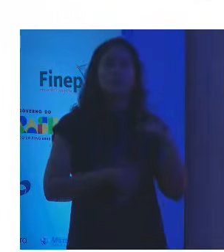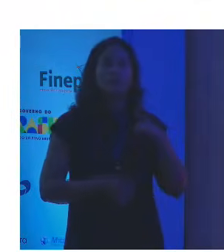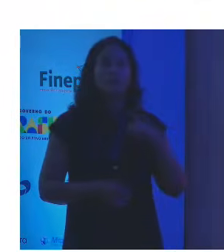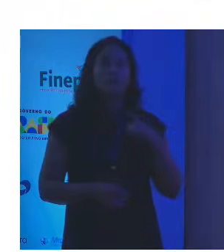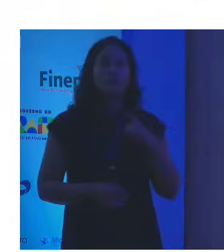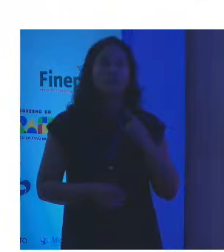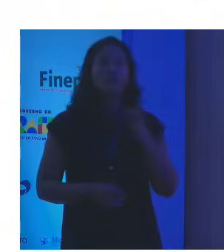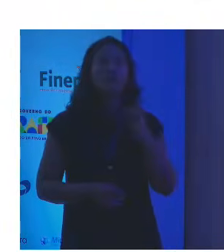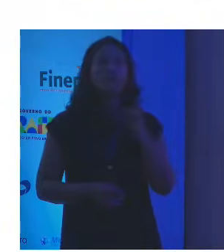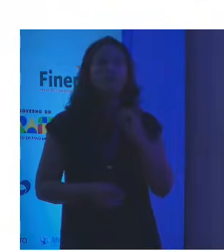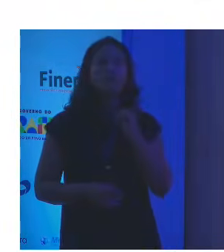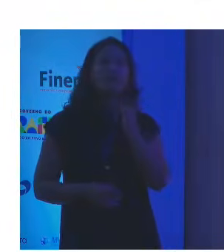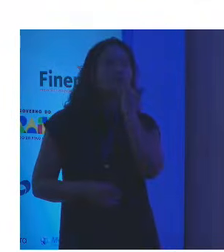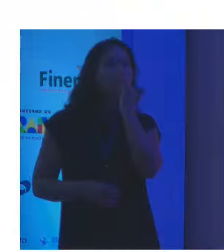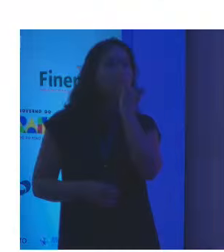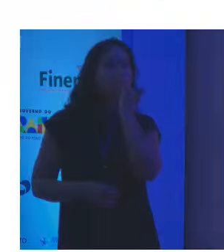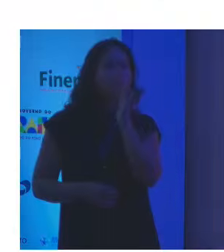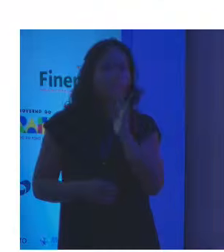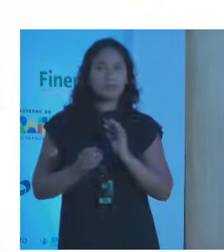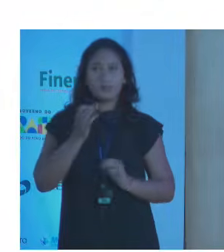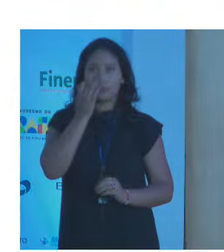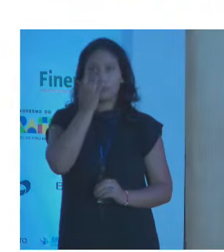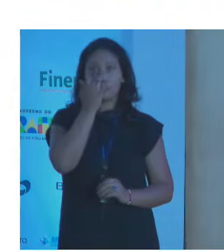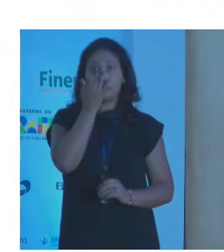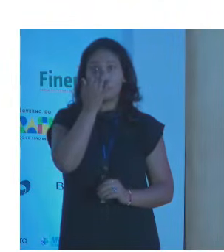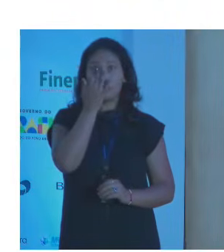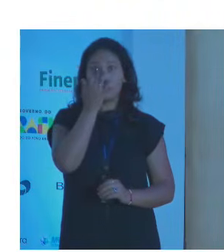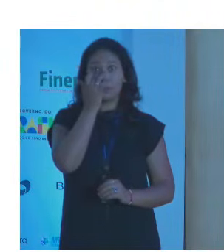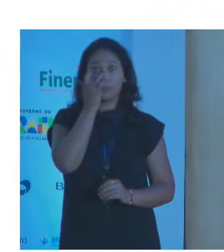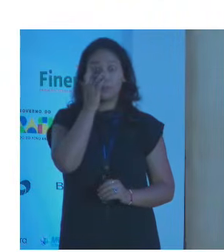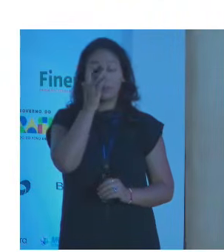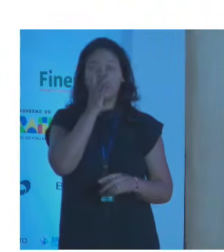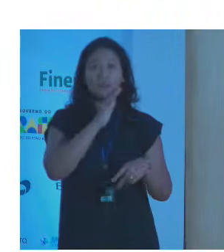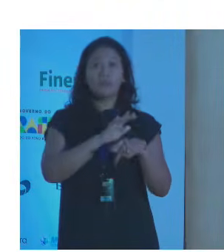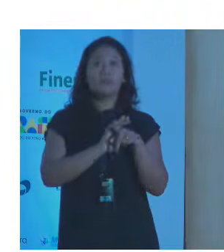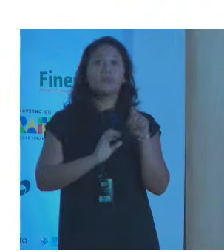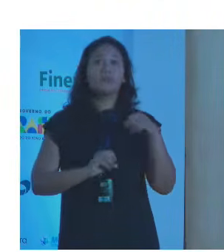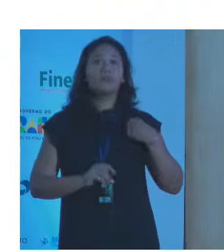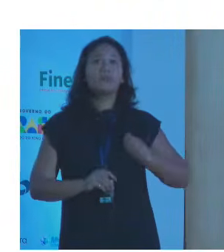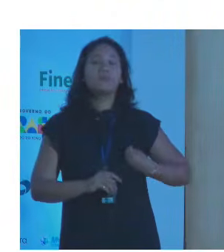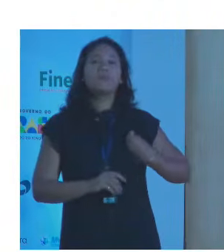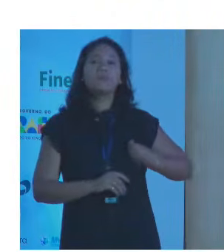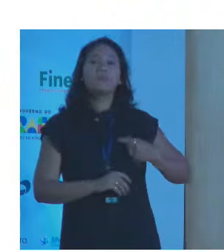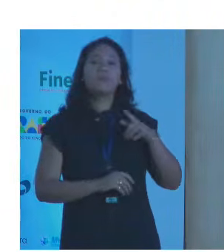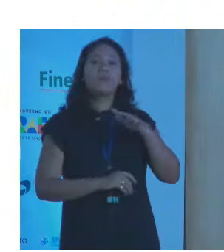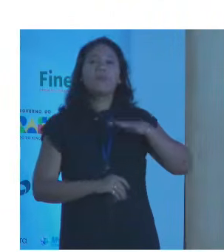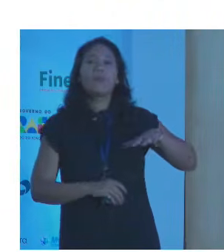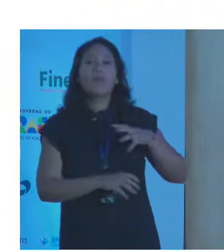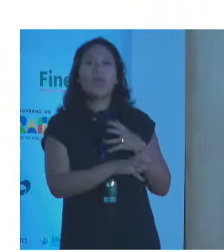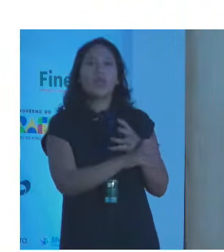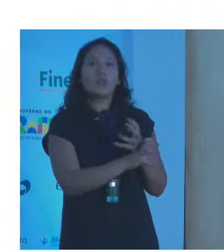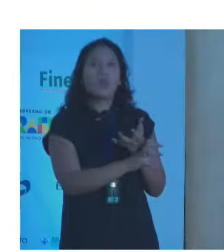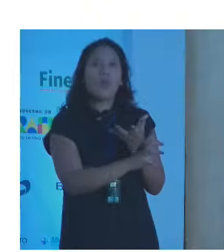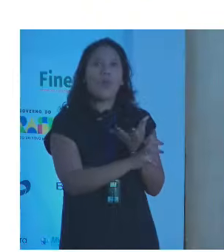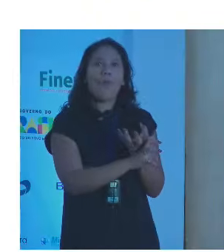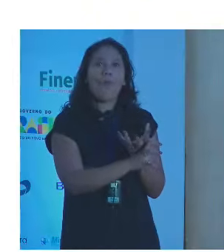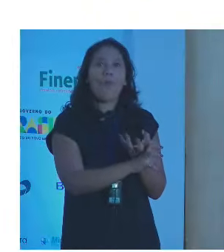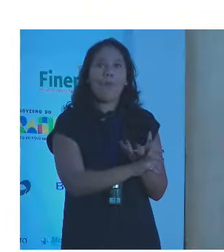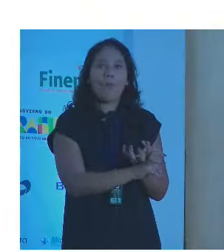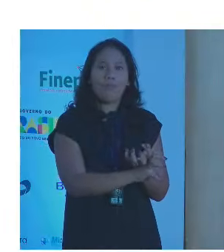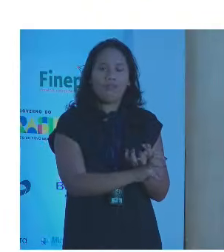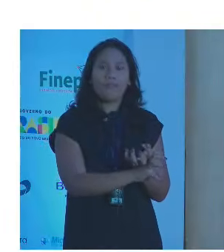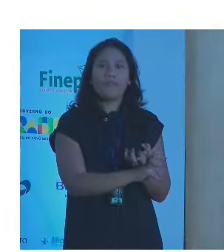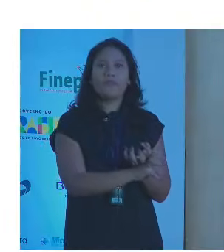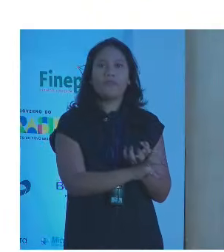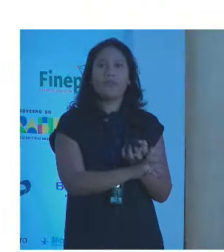tem que, por exemplo, as esponjas, né, são um grande constituinte dessas áreas de recifes mesofóticos.